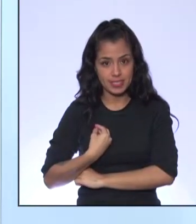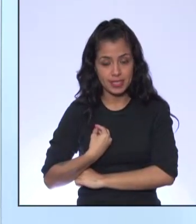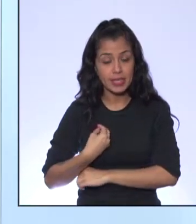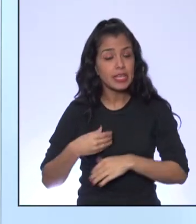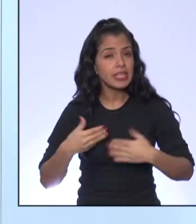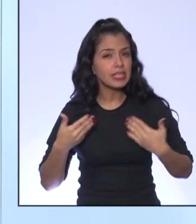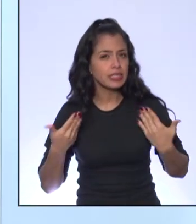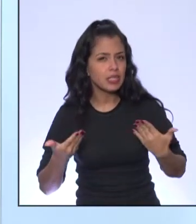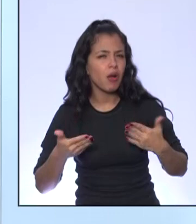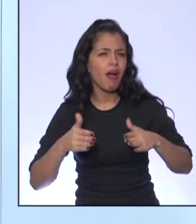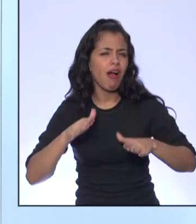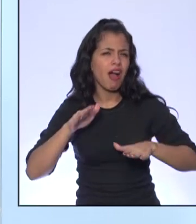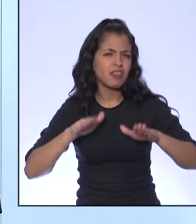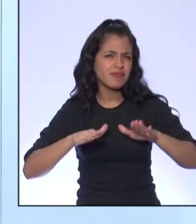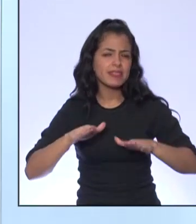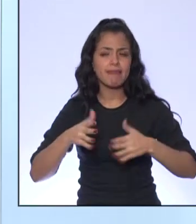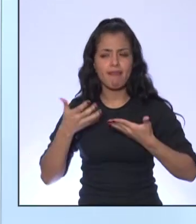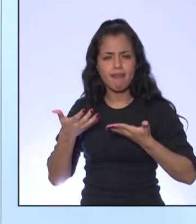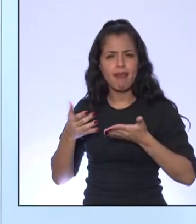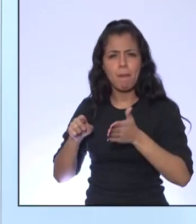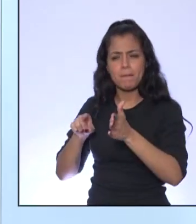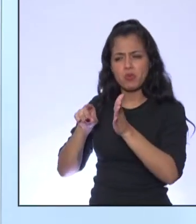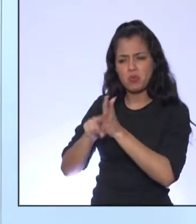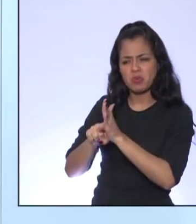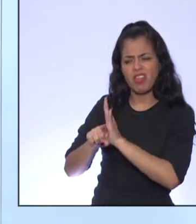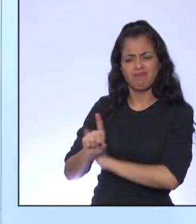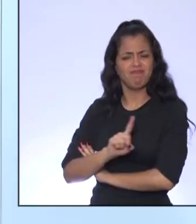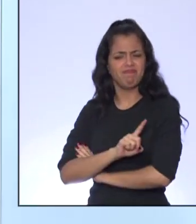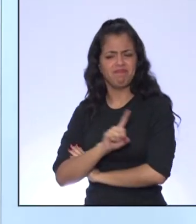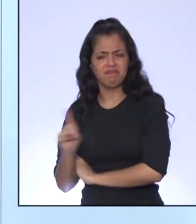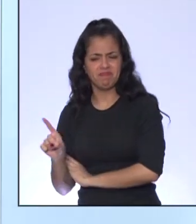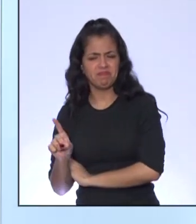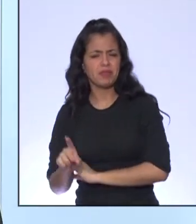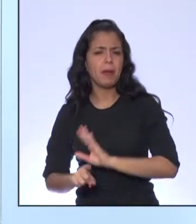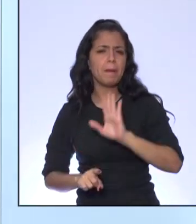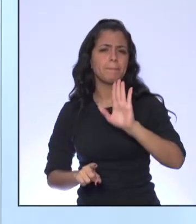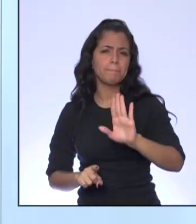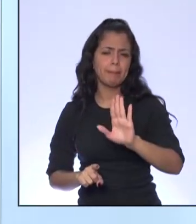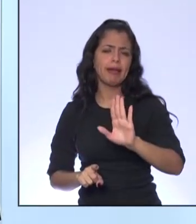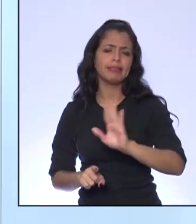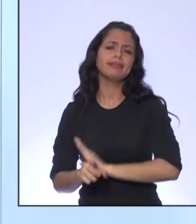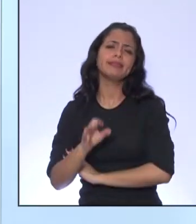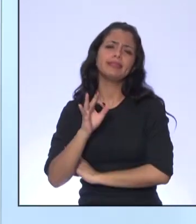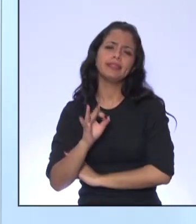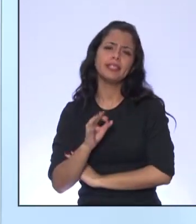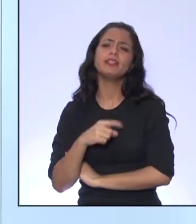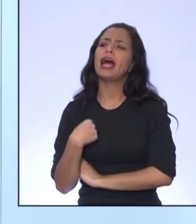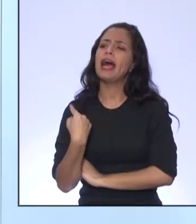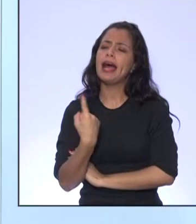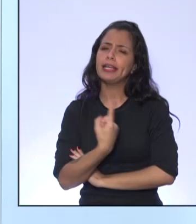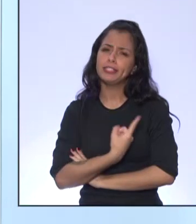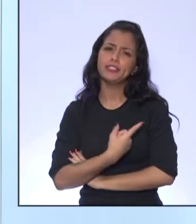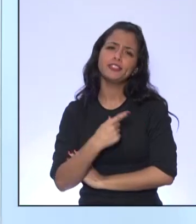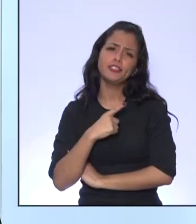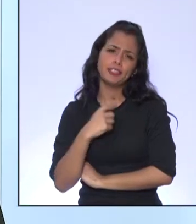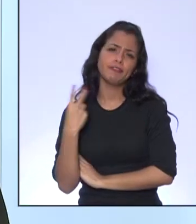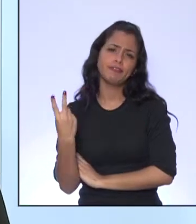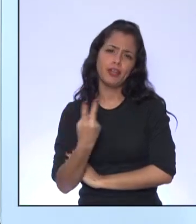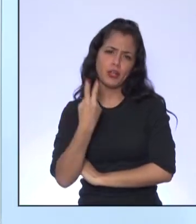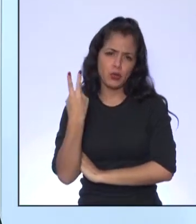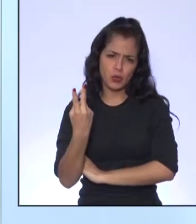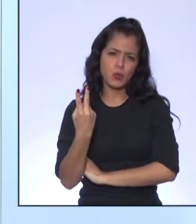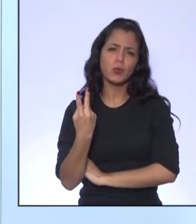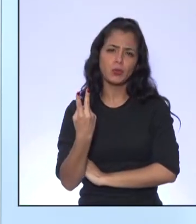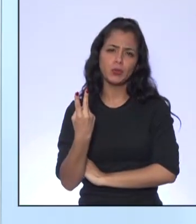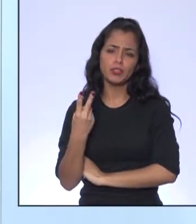mais que a gente queira contestar e negar, é inegável que a gente absorve alguns desses valores. E a